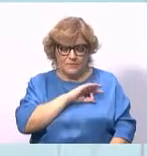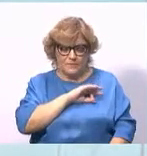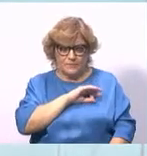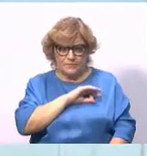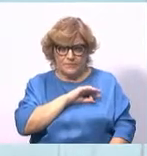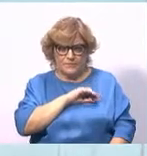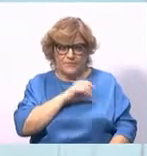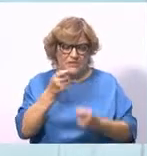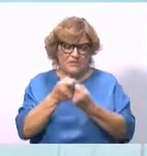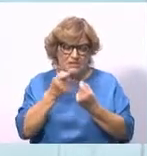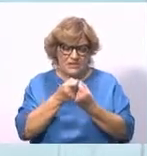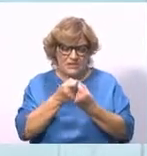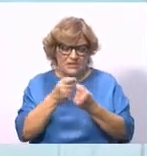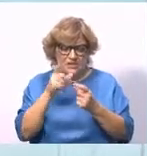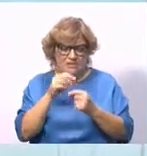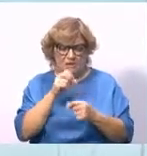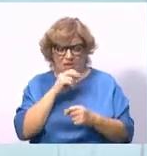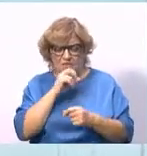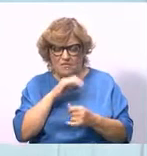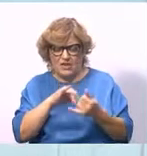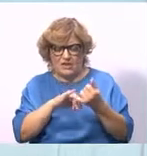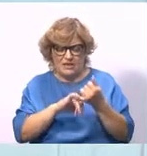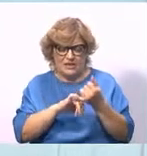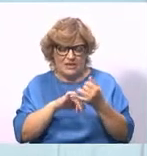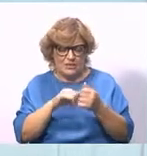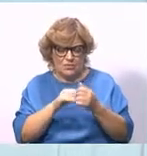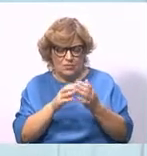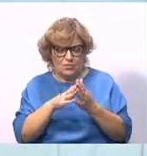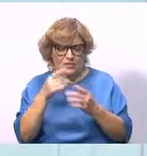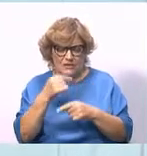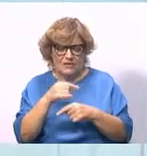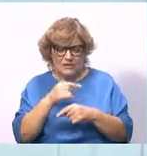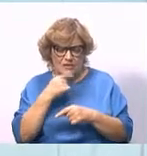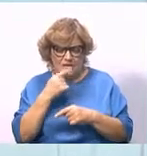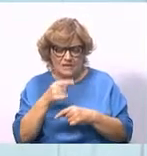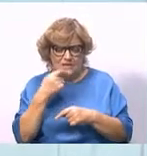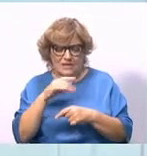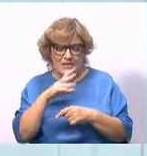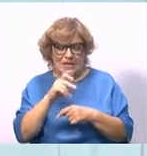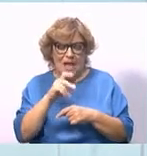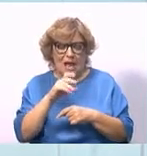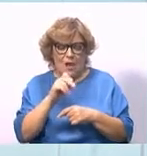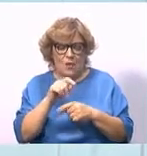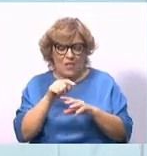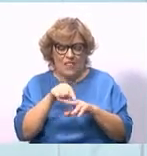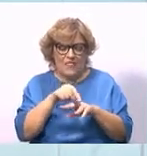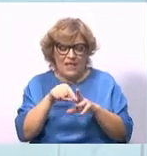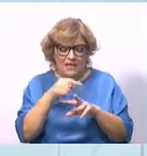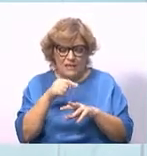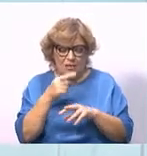as vizinhas e as avós e as tias, etc., tinham-lhe referido que tinha um calo entre os dedos e